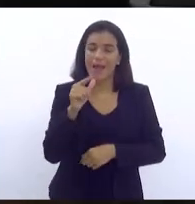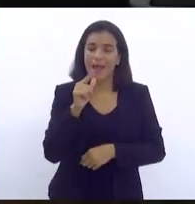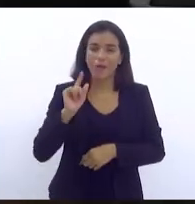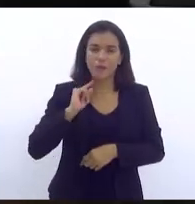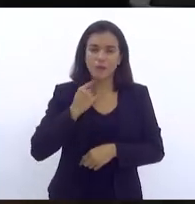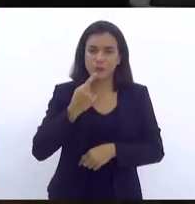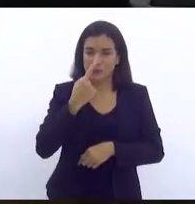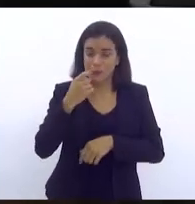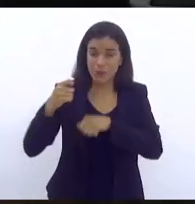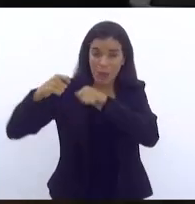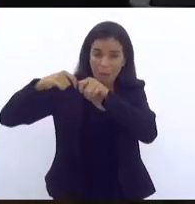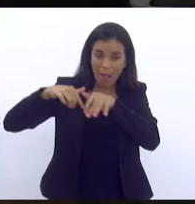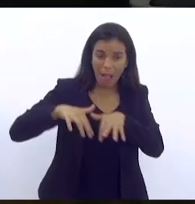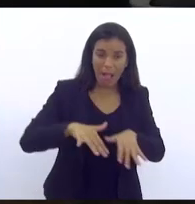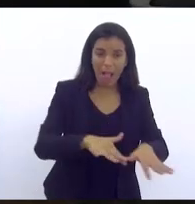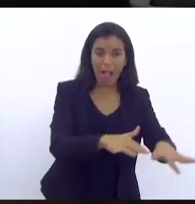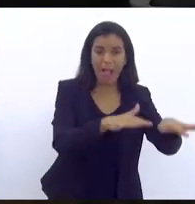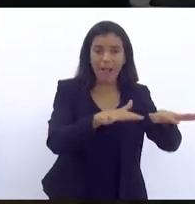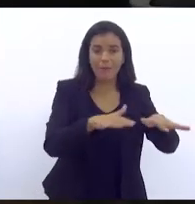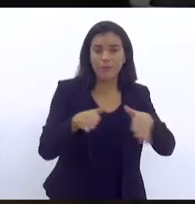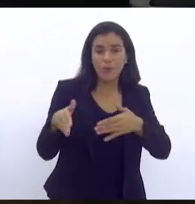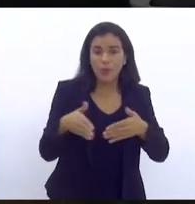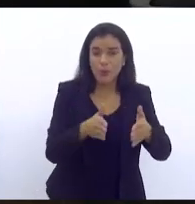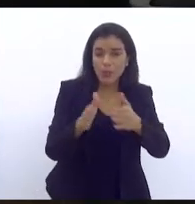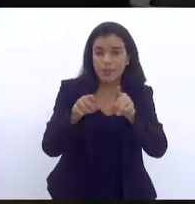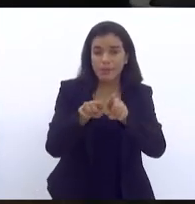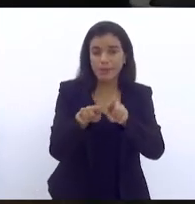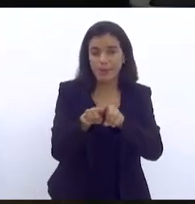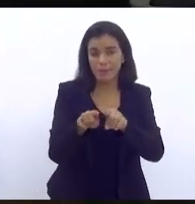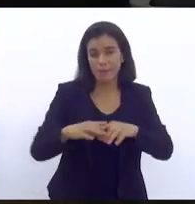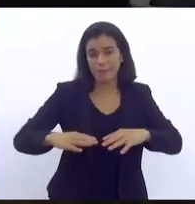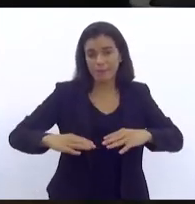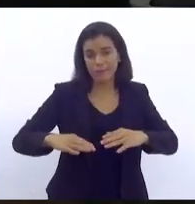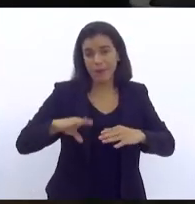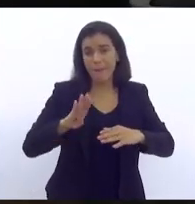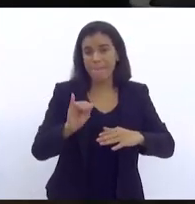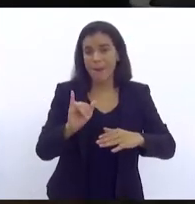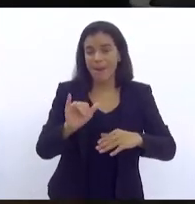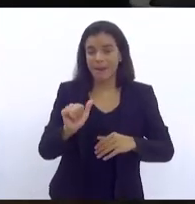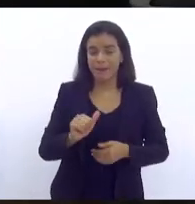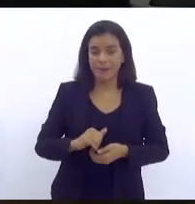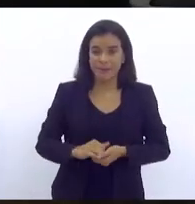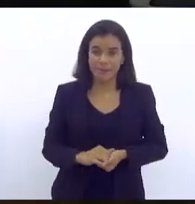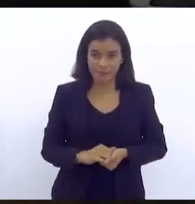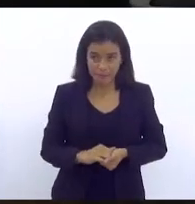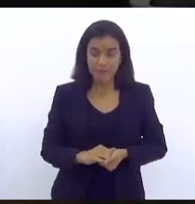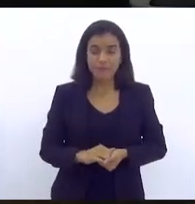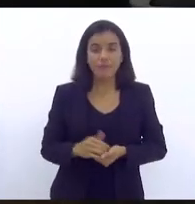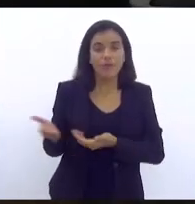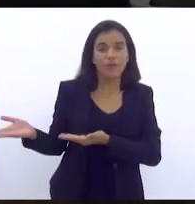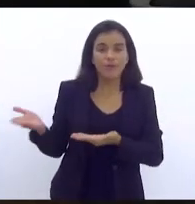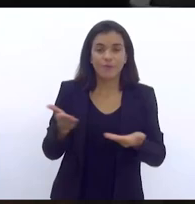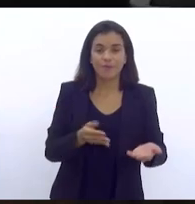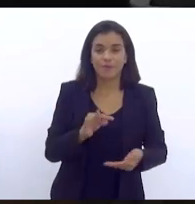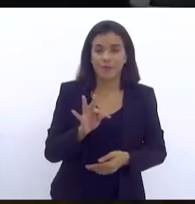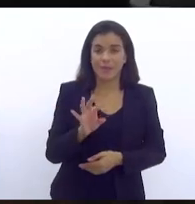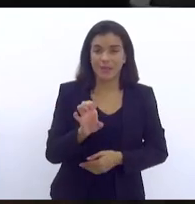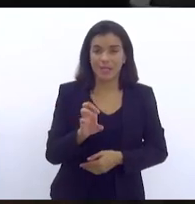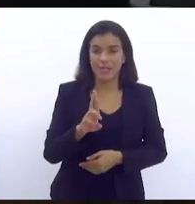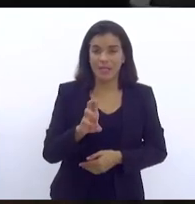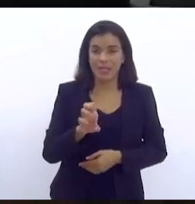acho que são temas pra gente tratar aqui na audiência vou chamar agora para fazer o uso da palavra Teresa que é da rede de